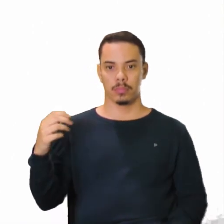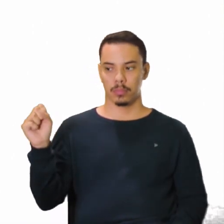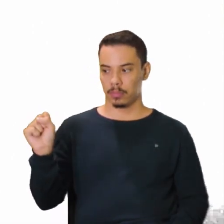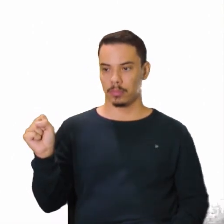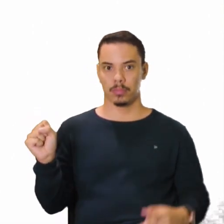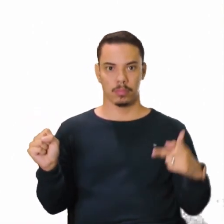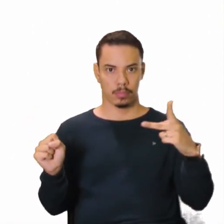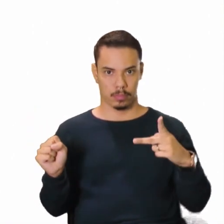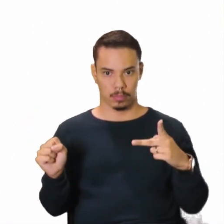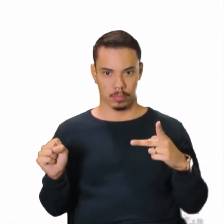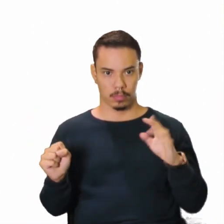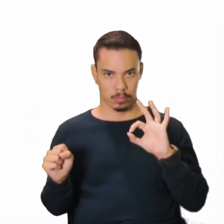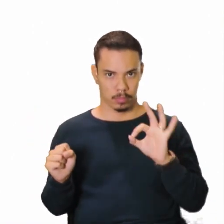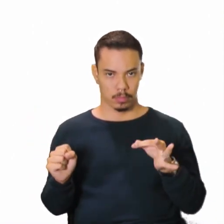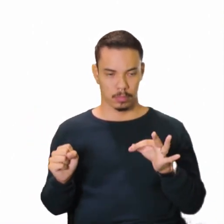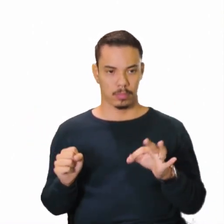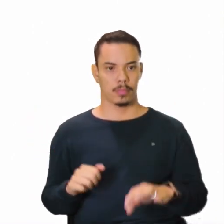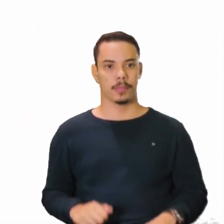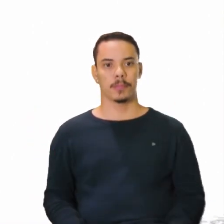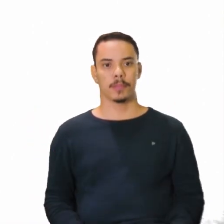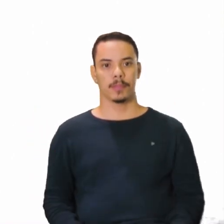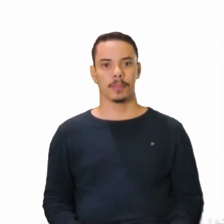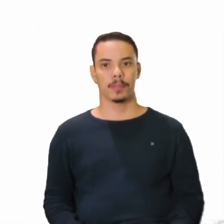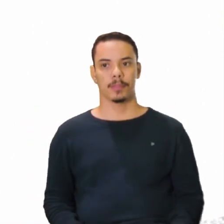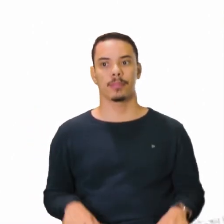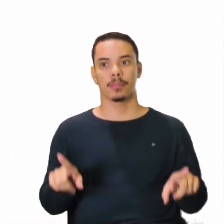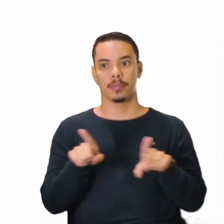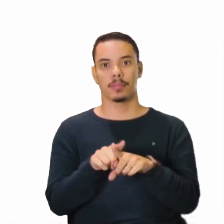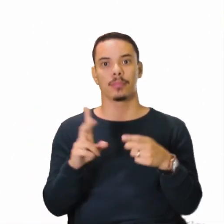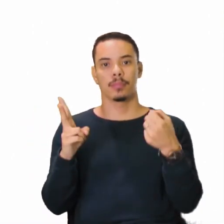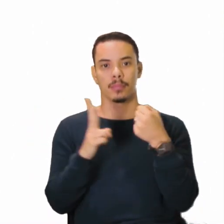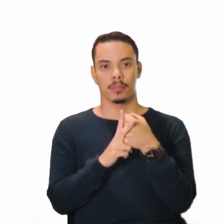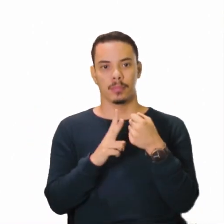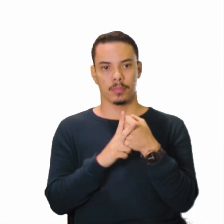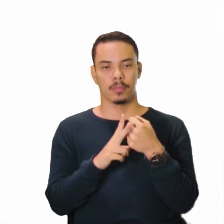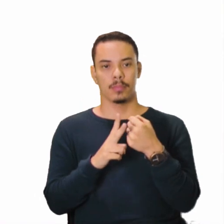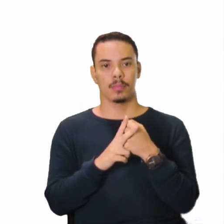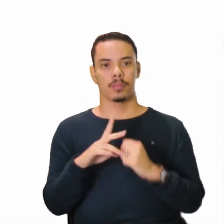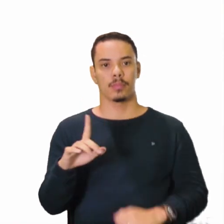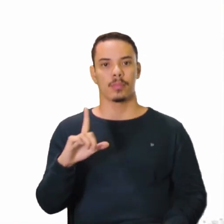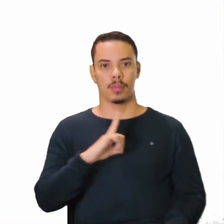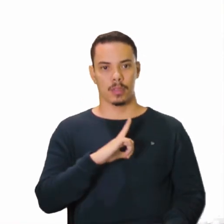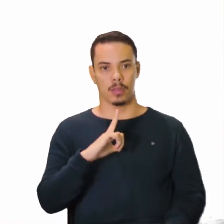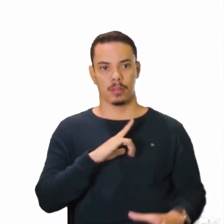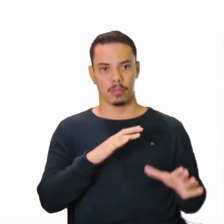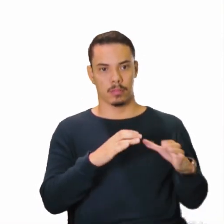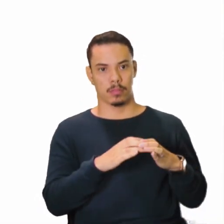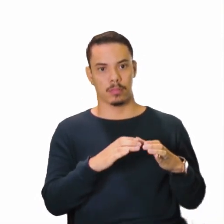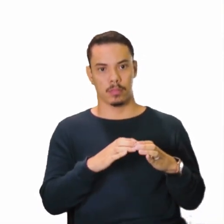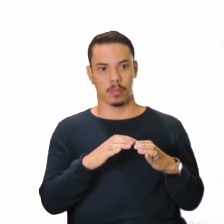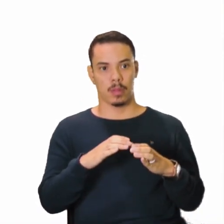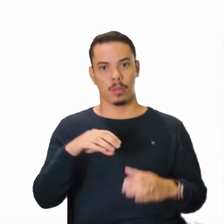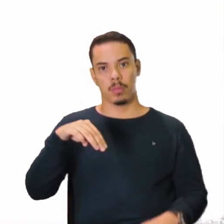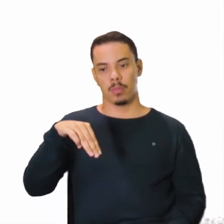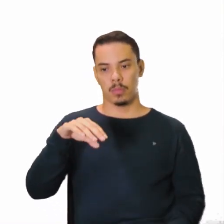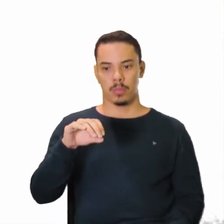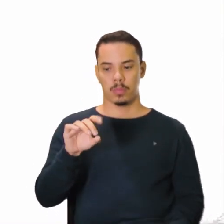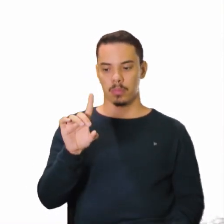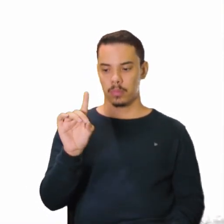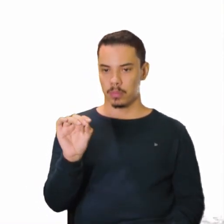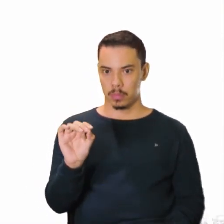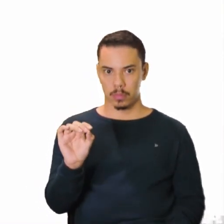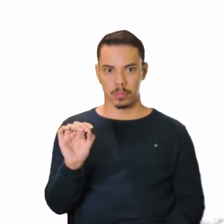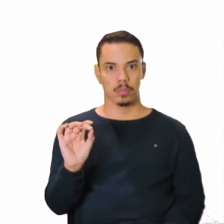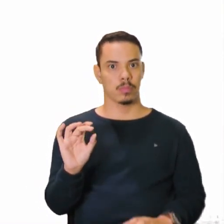Plural. Será? Beleza, né? Bom, e também os verbos, eles também têm aí a classificação em modo. Não é